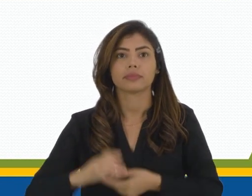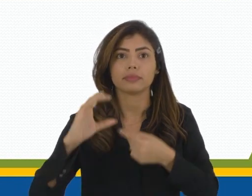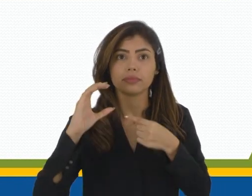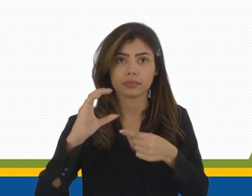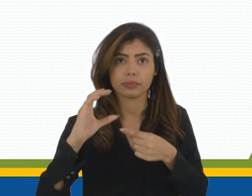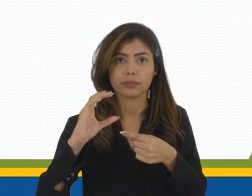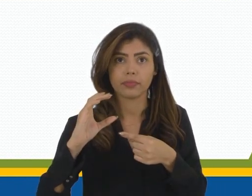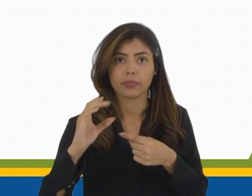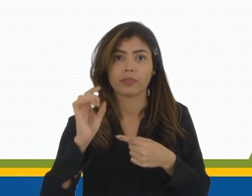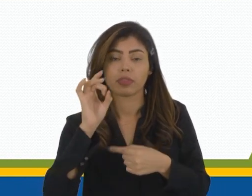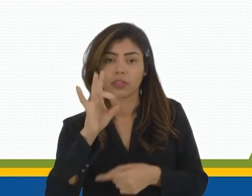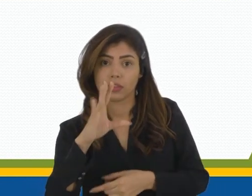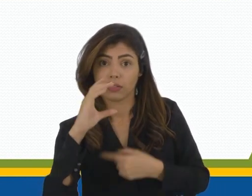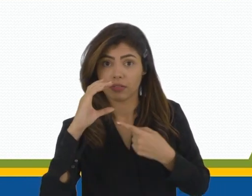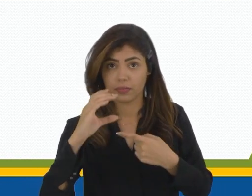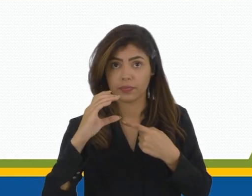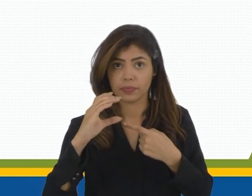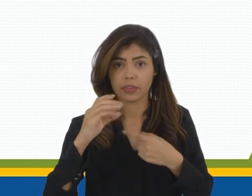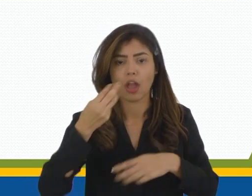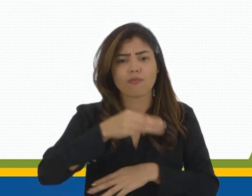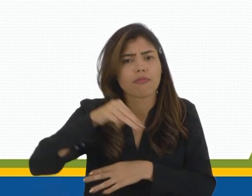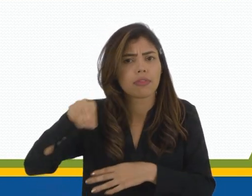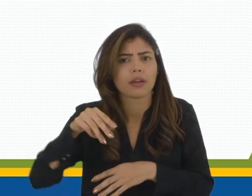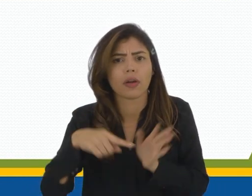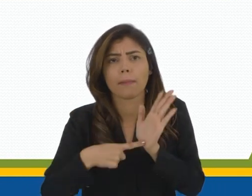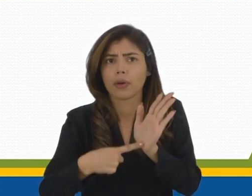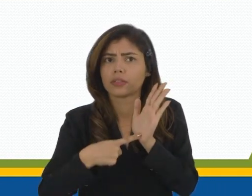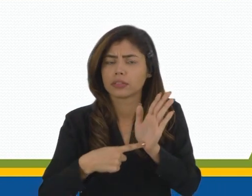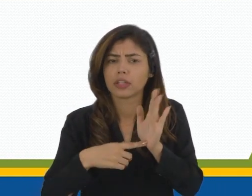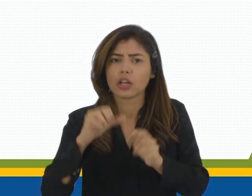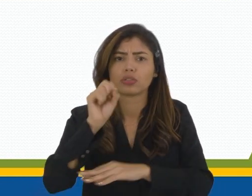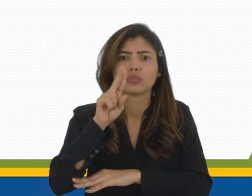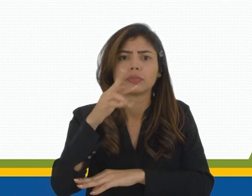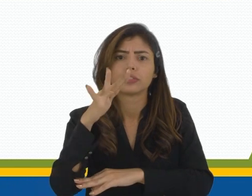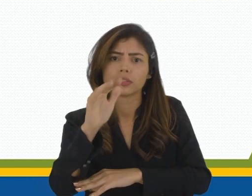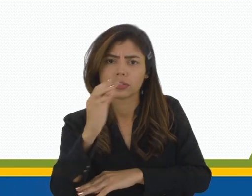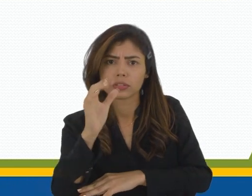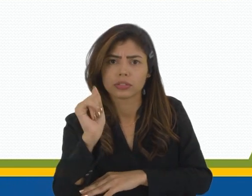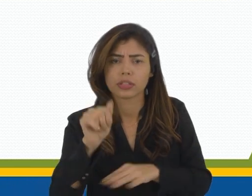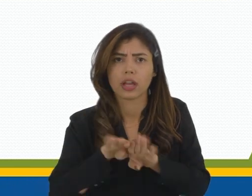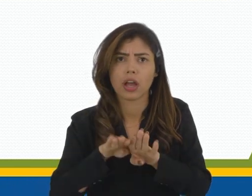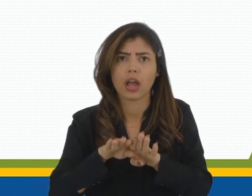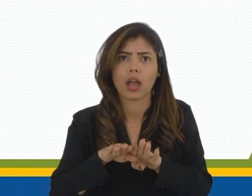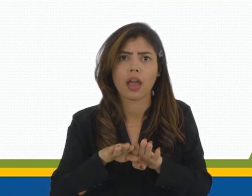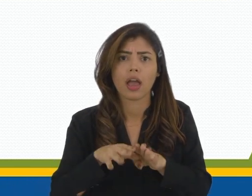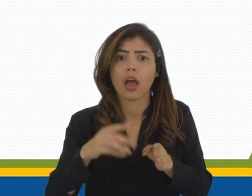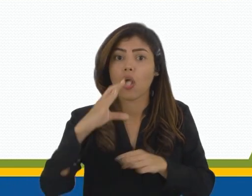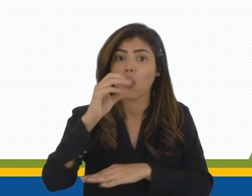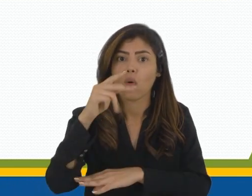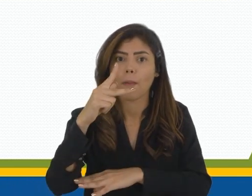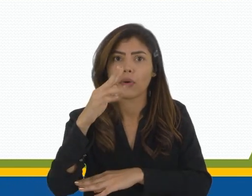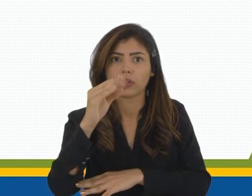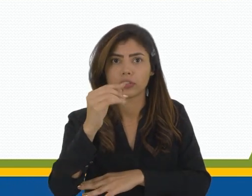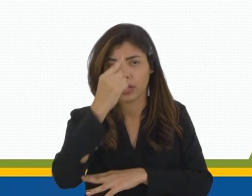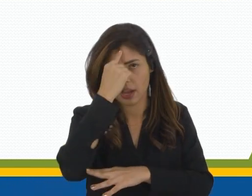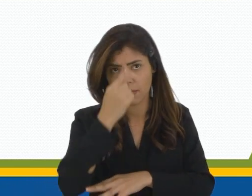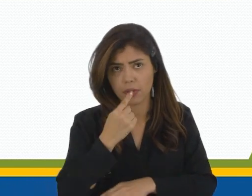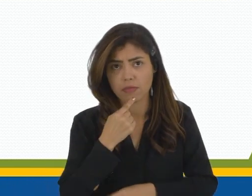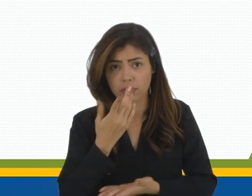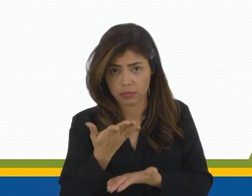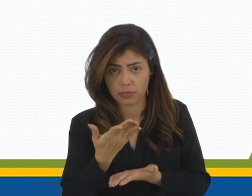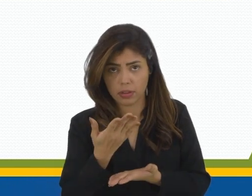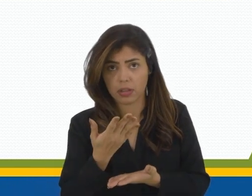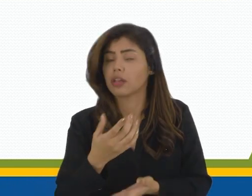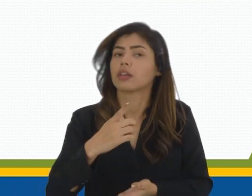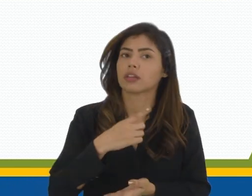C. No diagrama C, as moléculas representam substância composta. Se vocês observarem na figura, nós temos moléculas